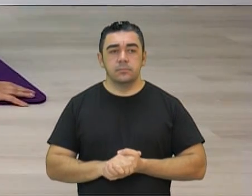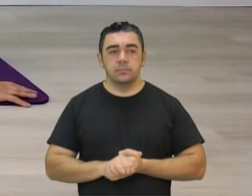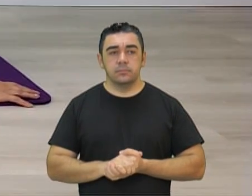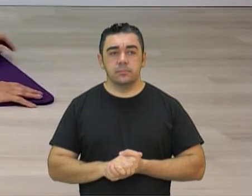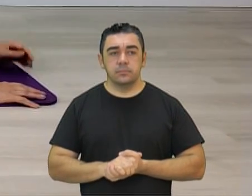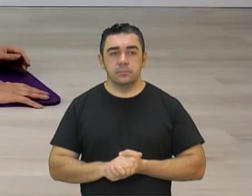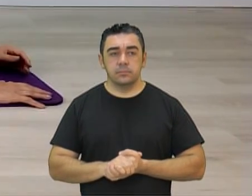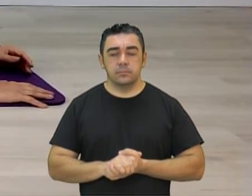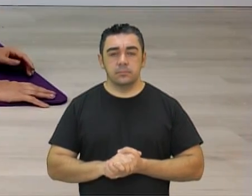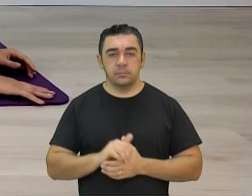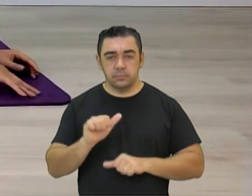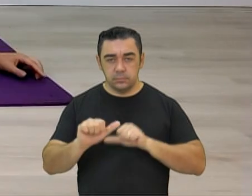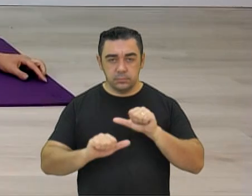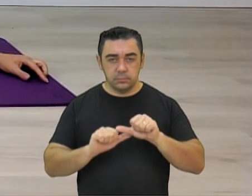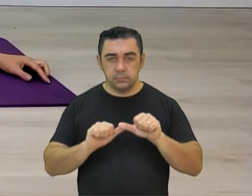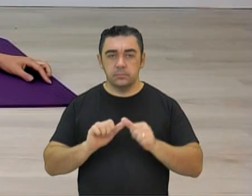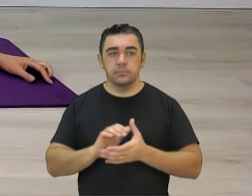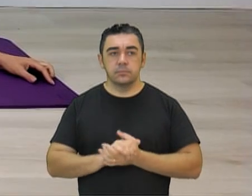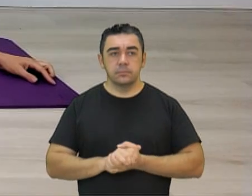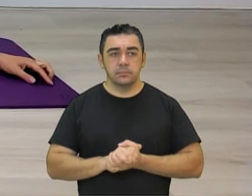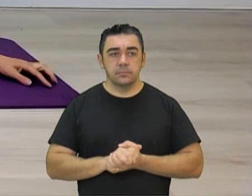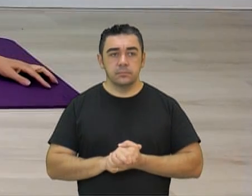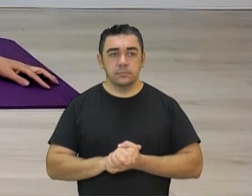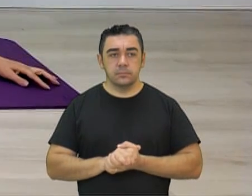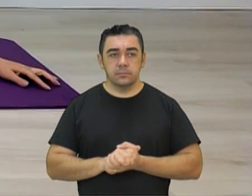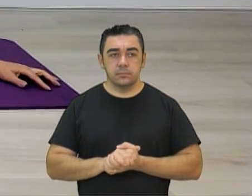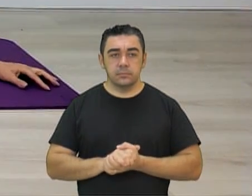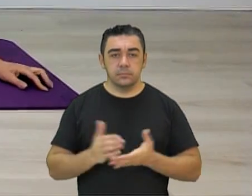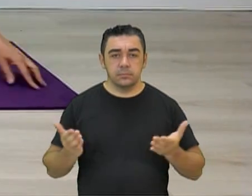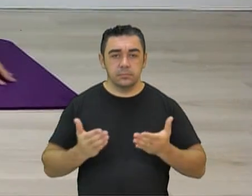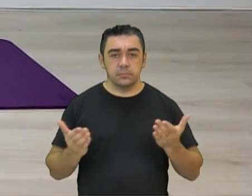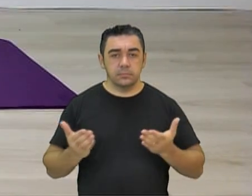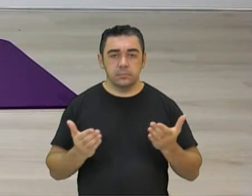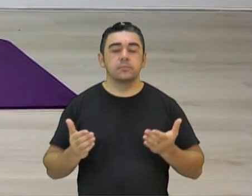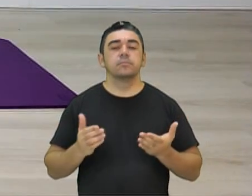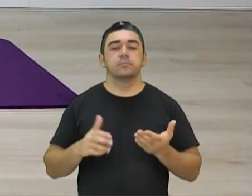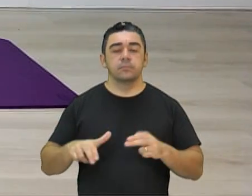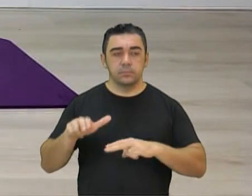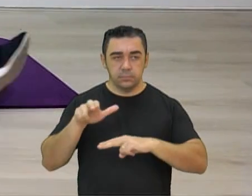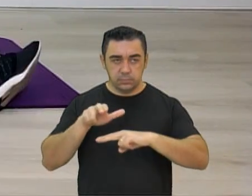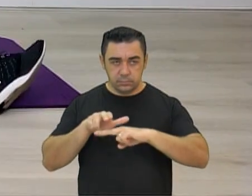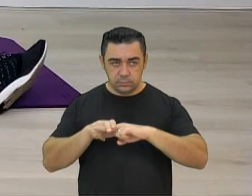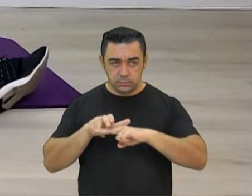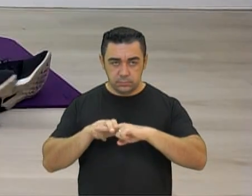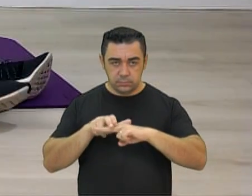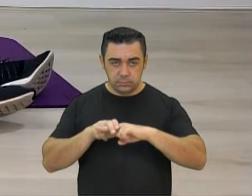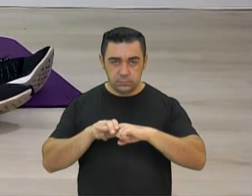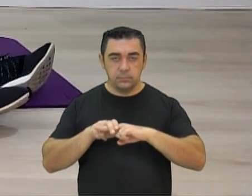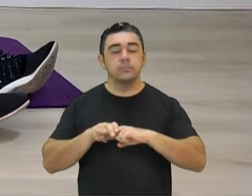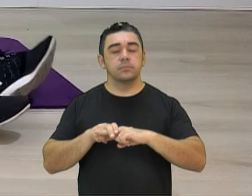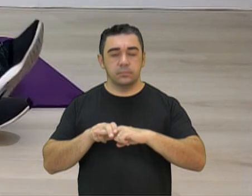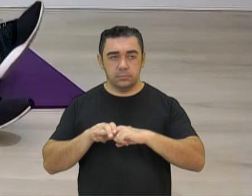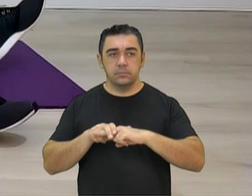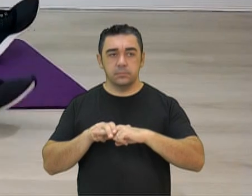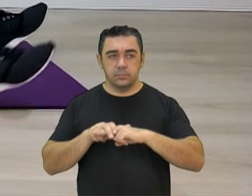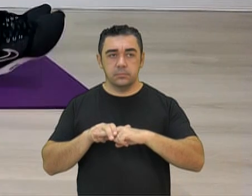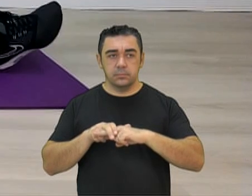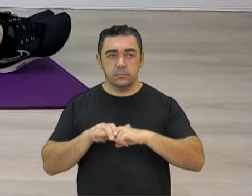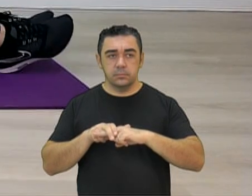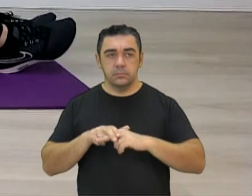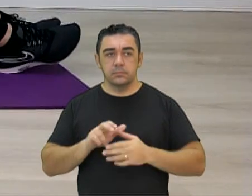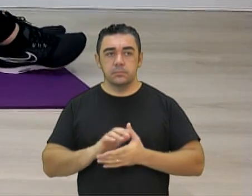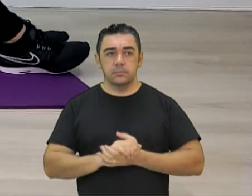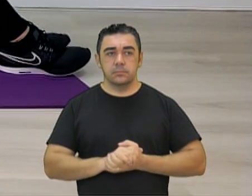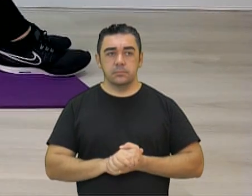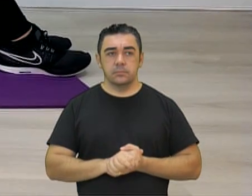Vai virando. E a gente vai ficar novamente na posição de